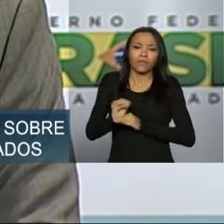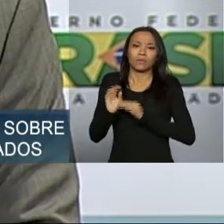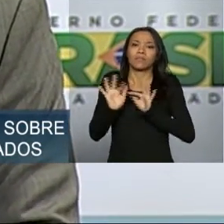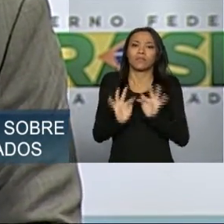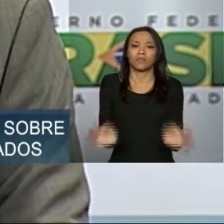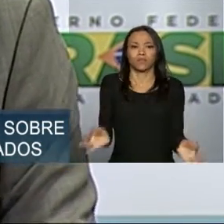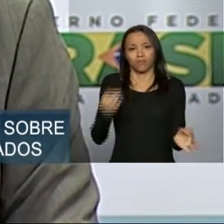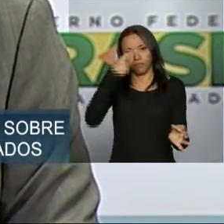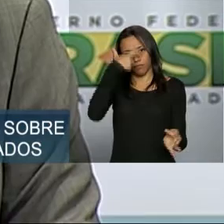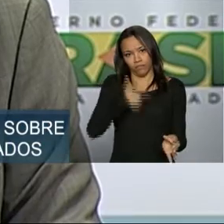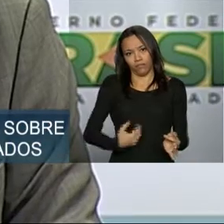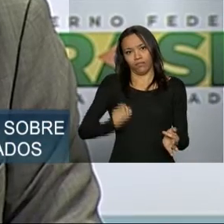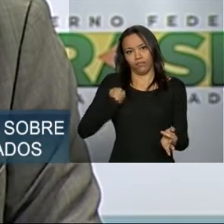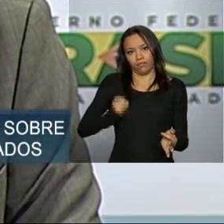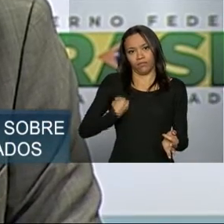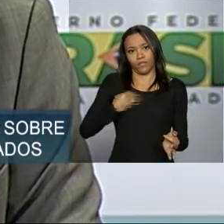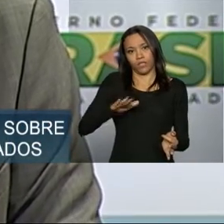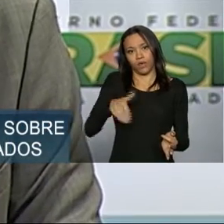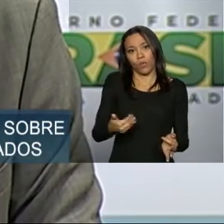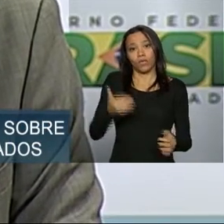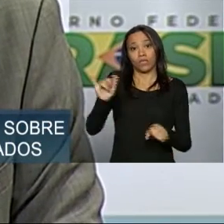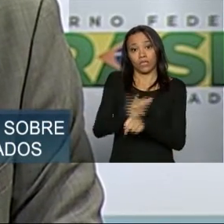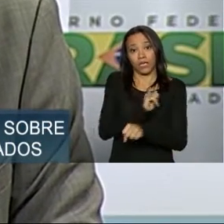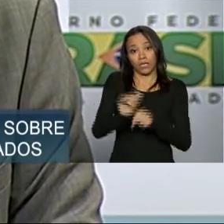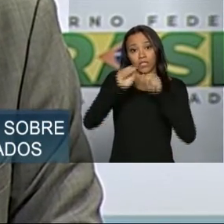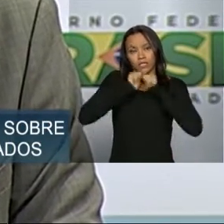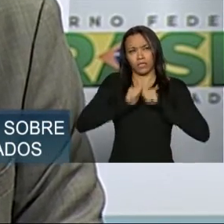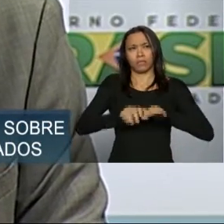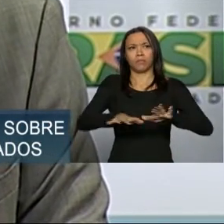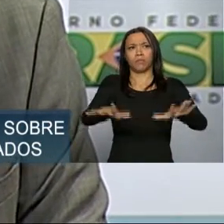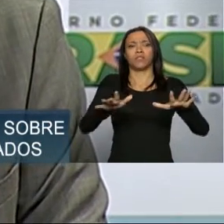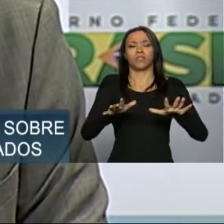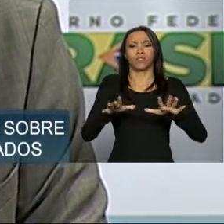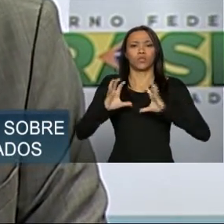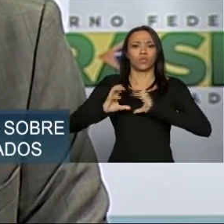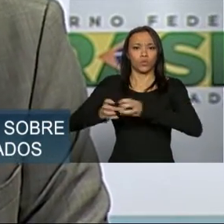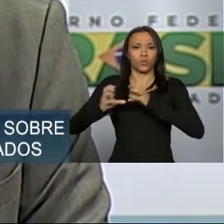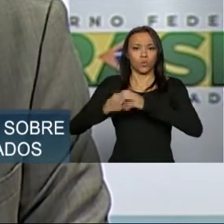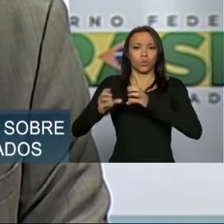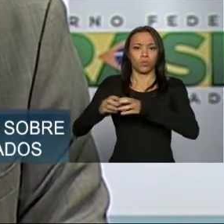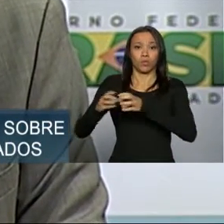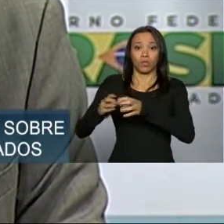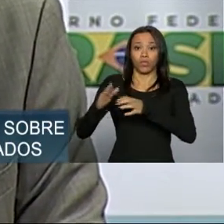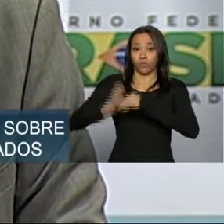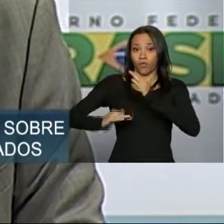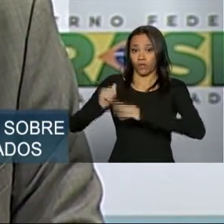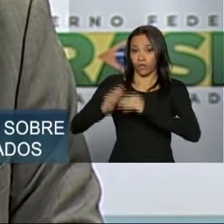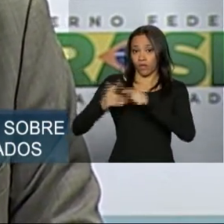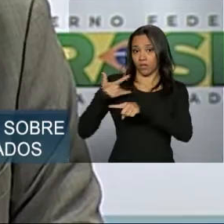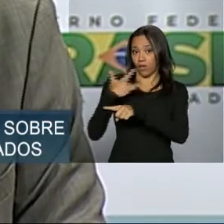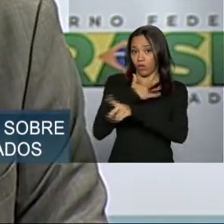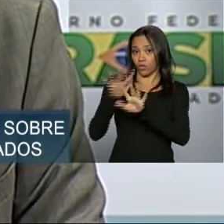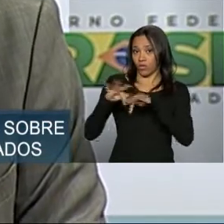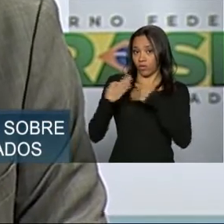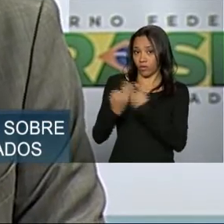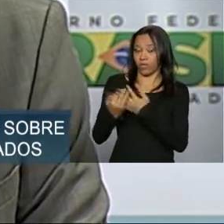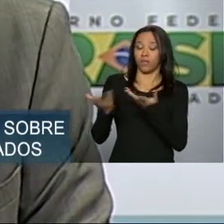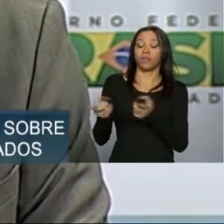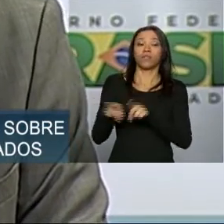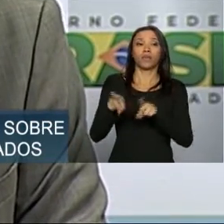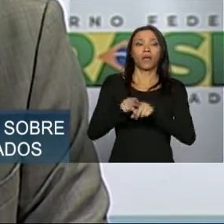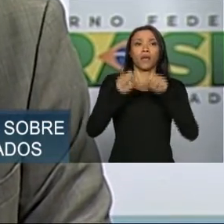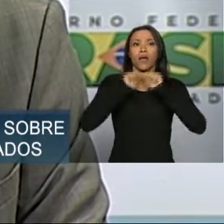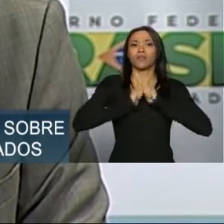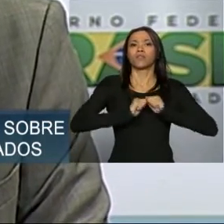movimento. A partir do momento que se expande a estratégia de saúde da família no Brasil, o cuidado em atenção básica, se aumenta a oferta da atenção,